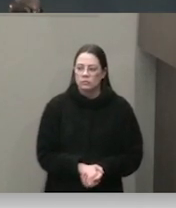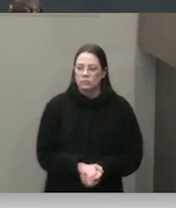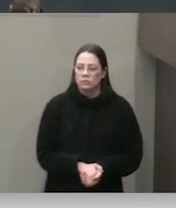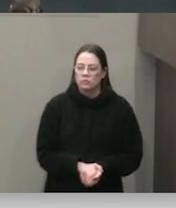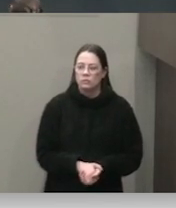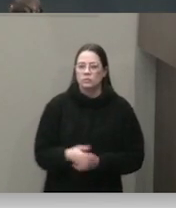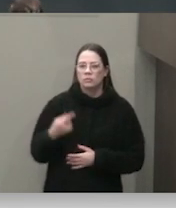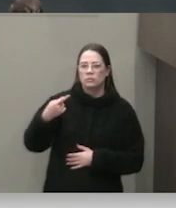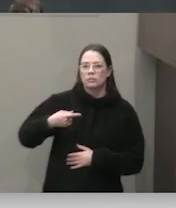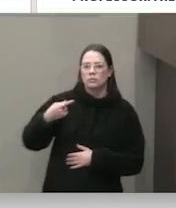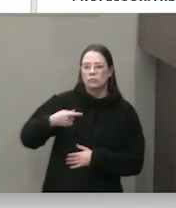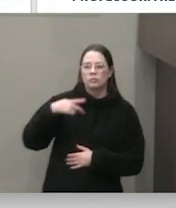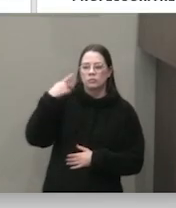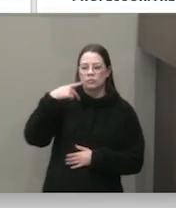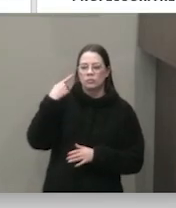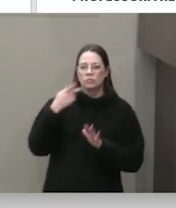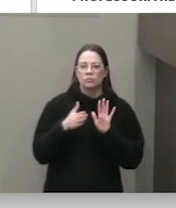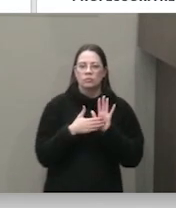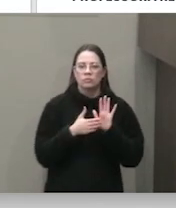Primeiro, a vereadora proponente.